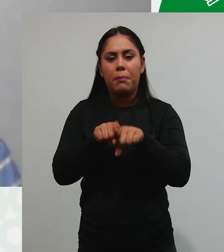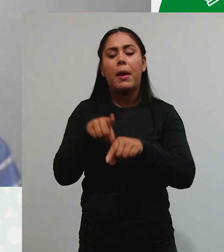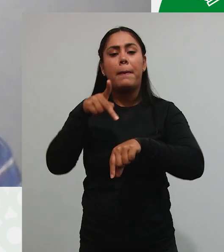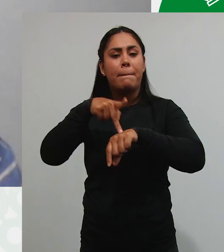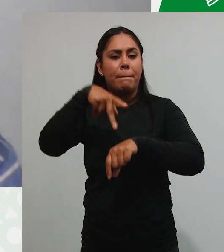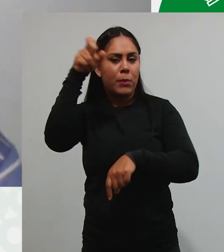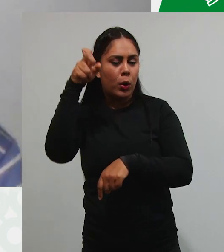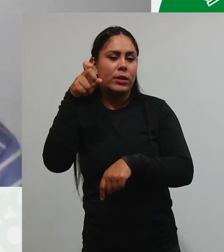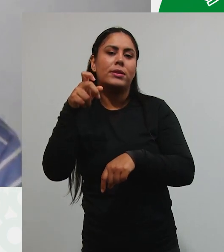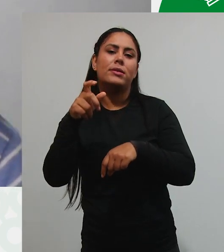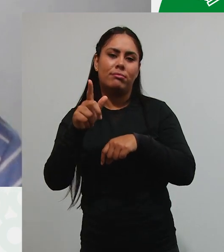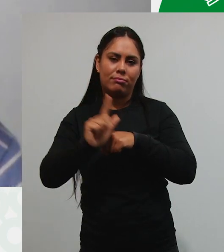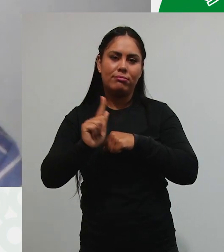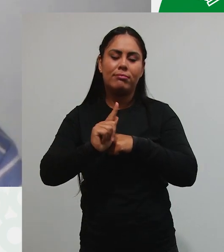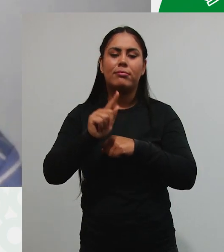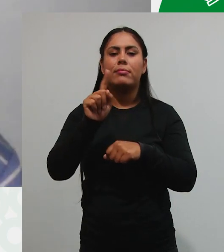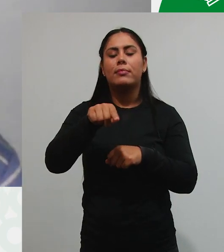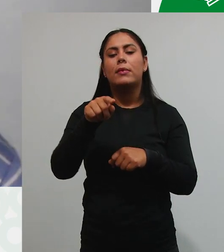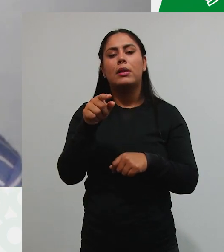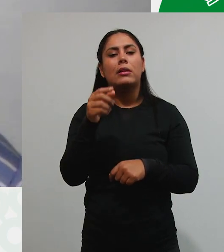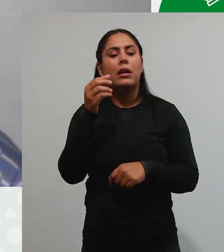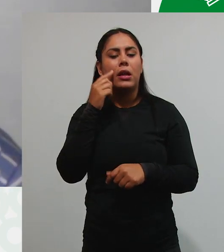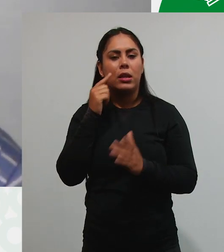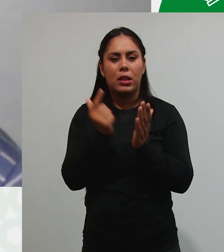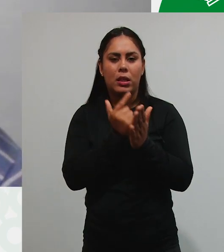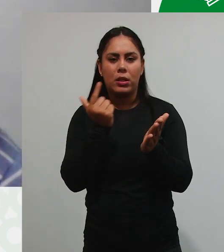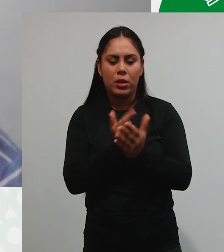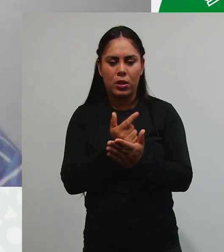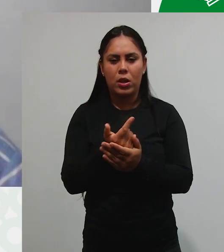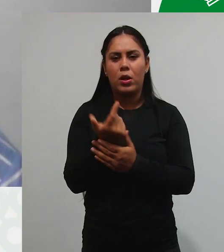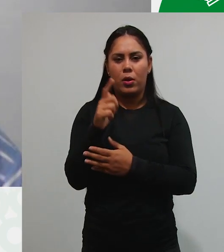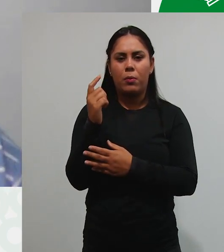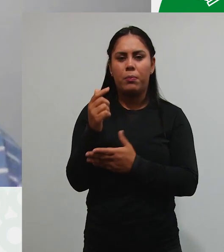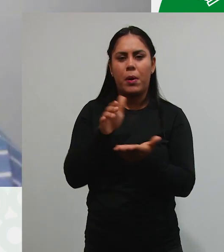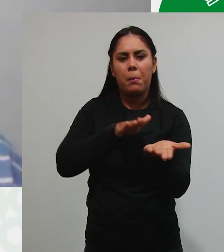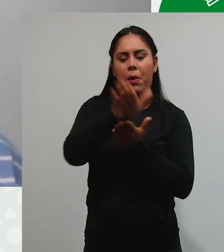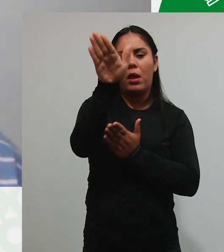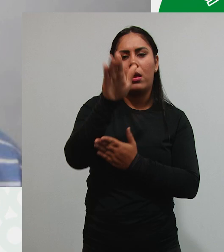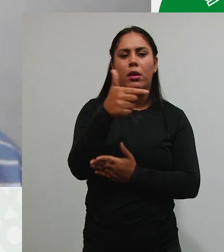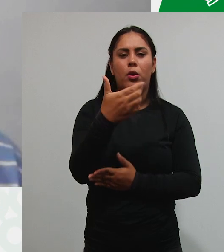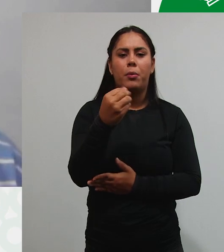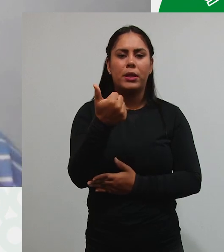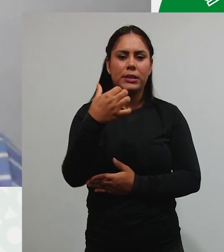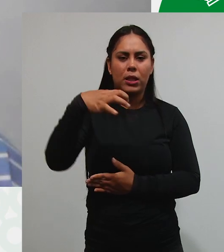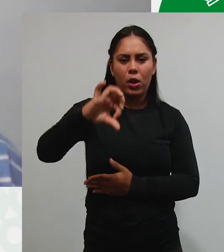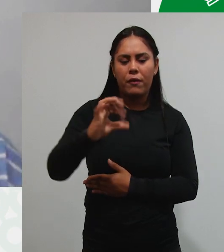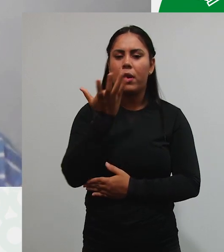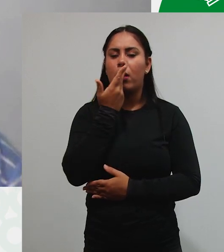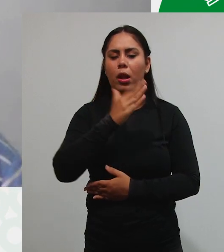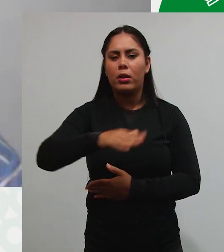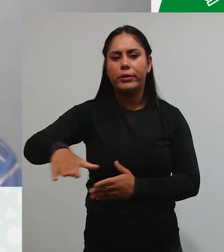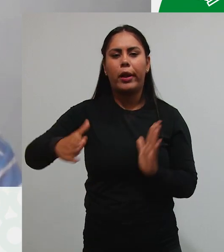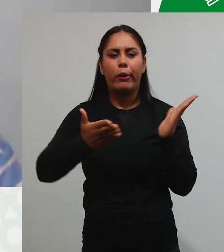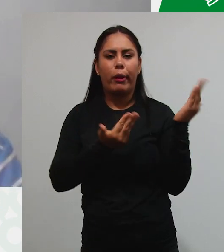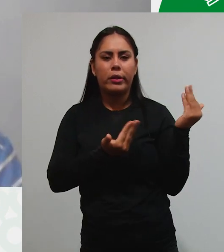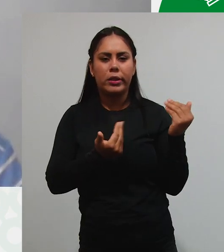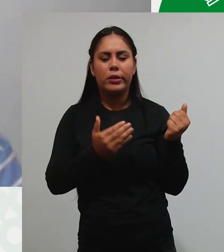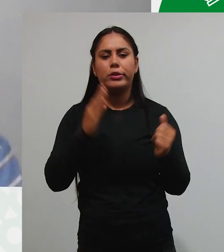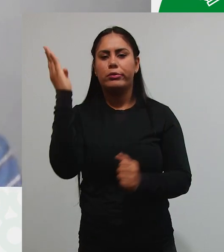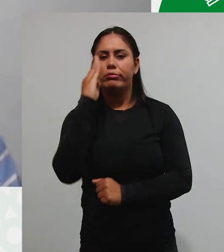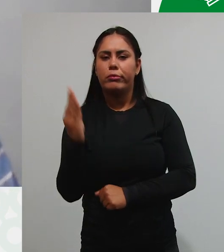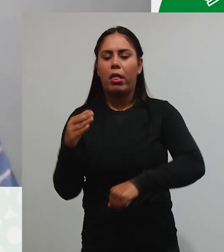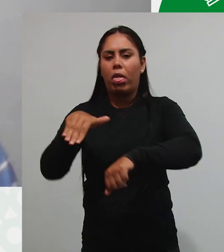na pós-graduação. Tanto que eu lancei um livro em 2019 que se chama Criança e Adolescente em Situação de Rua no Brasil,